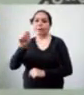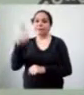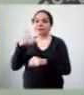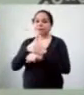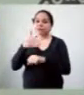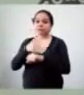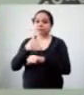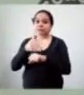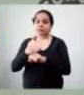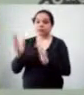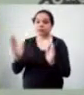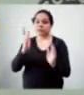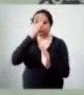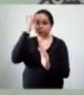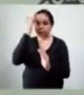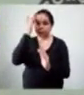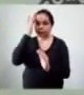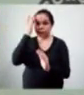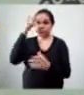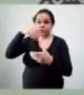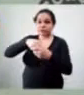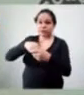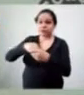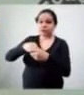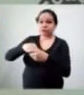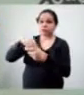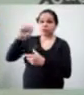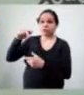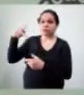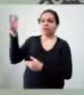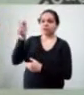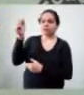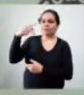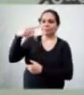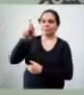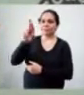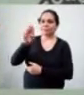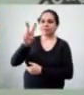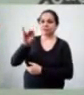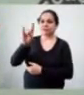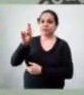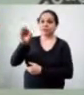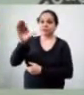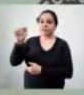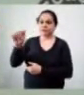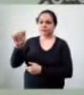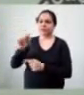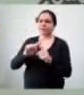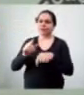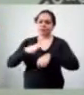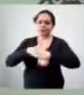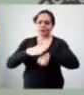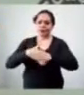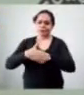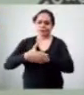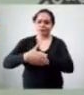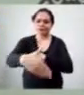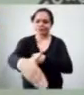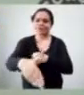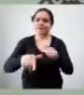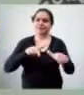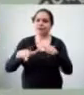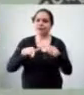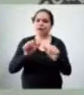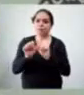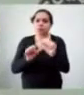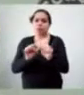na Previdência, é evidente que o acréscimo do tempo que serão obrigados a cumprir só de 15